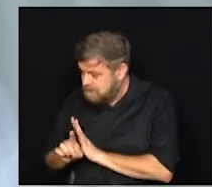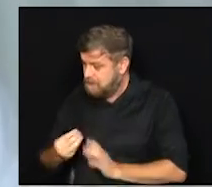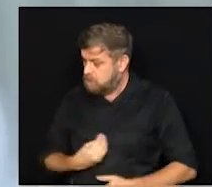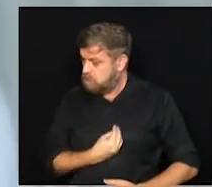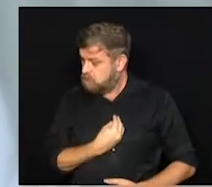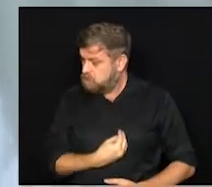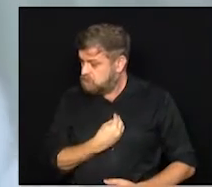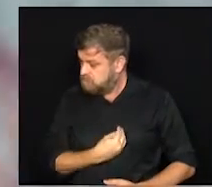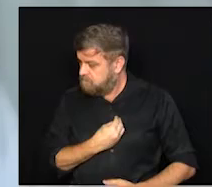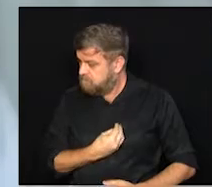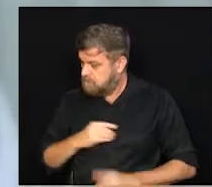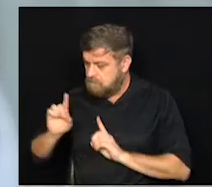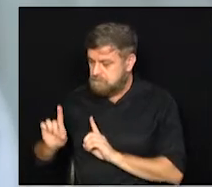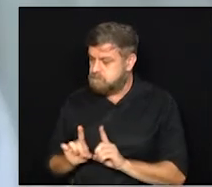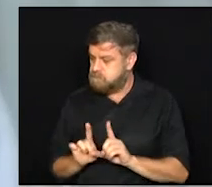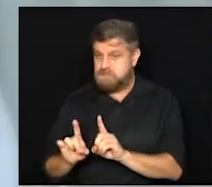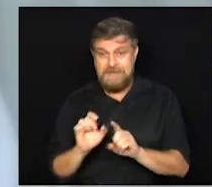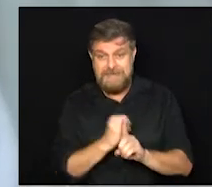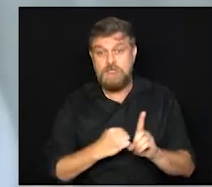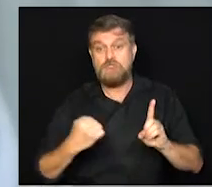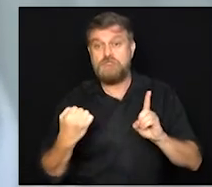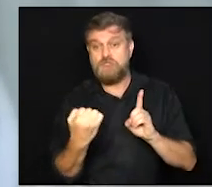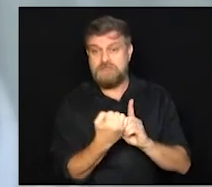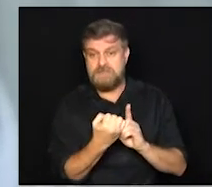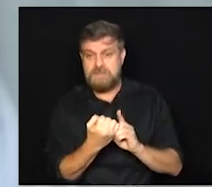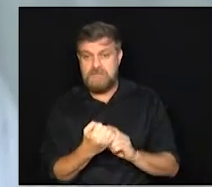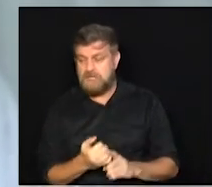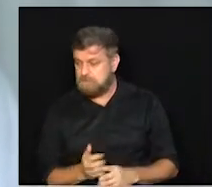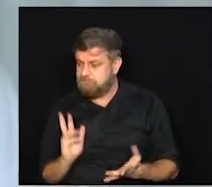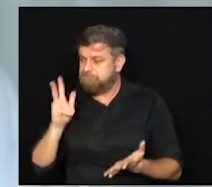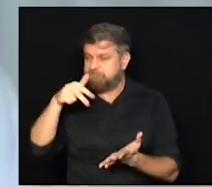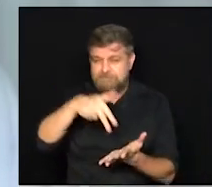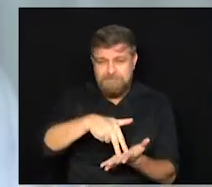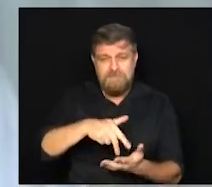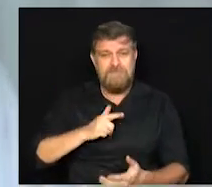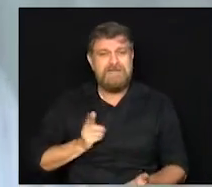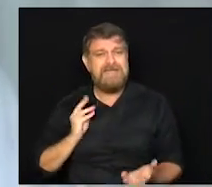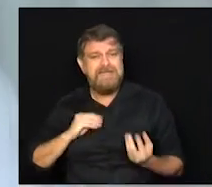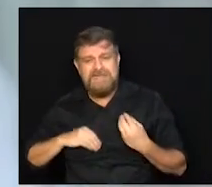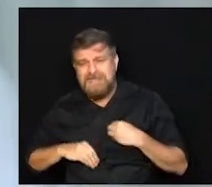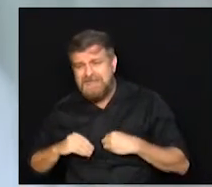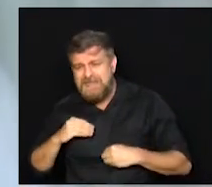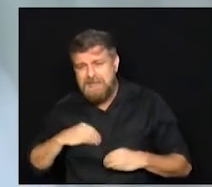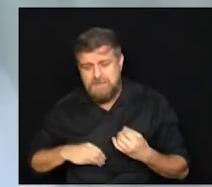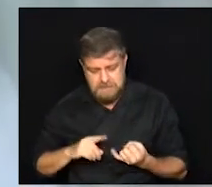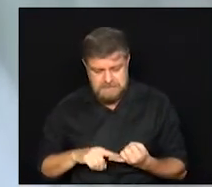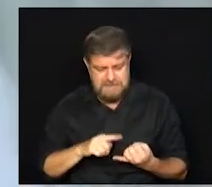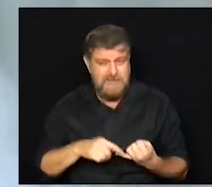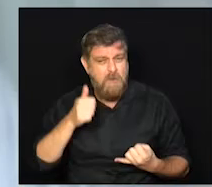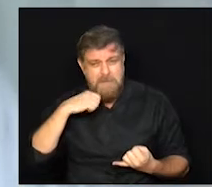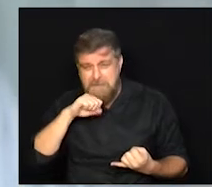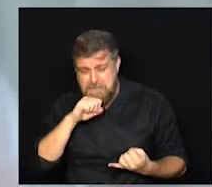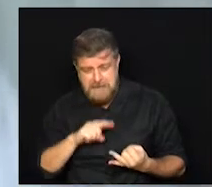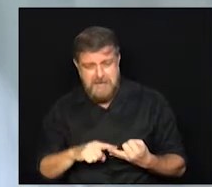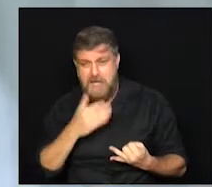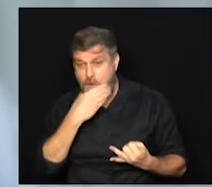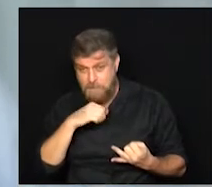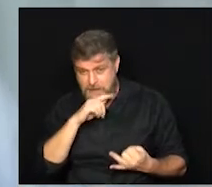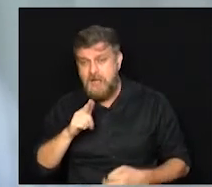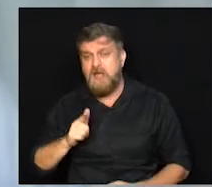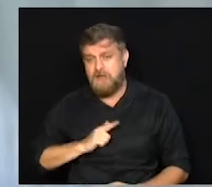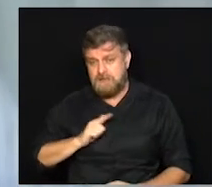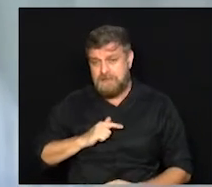de sair, de viver em sociedade, né? Então a gente tem casos de depressão, tanto da mãe, do pai e também